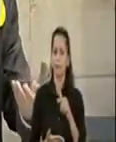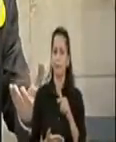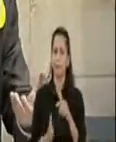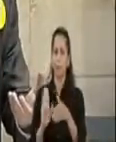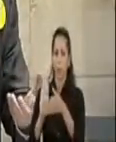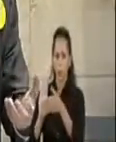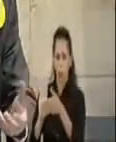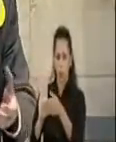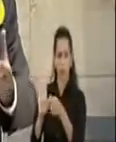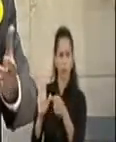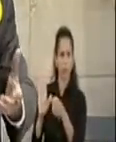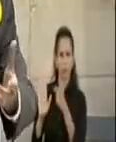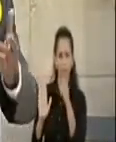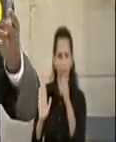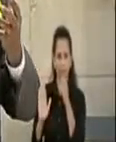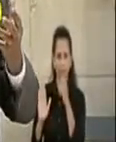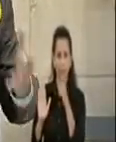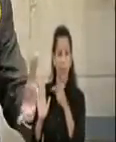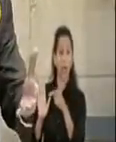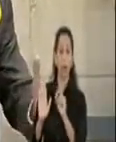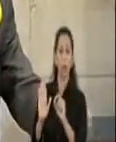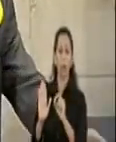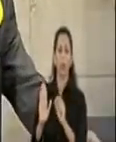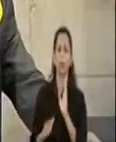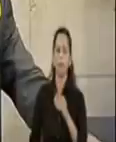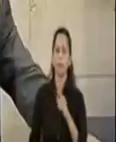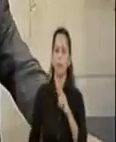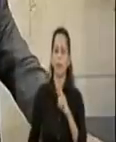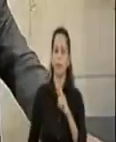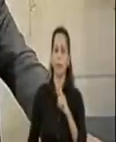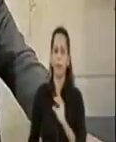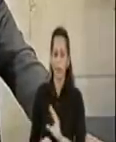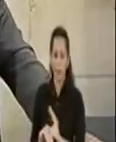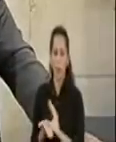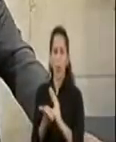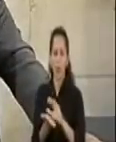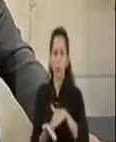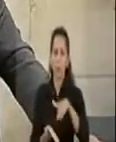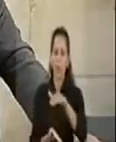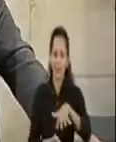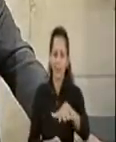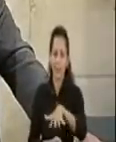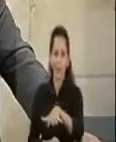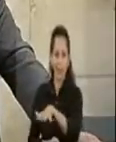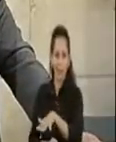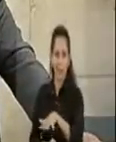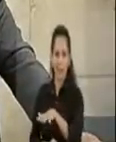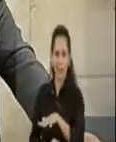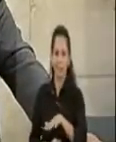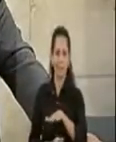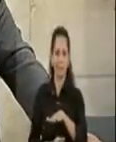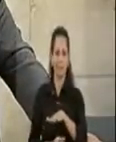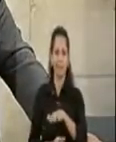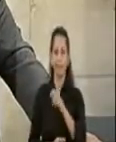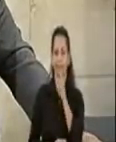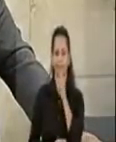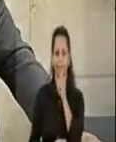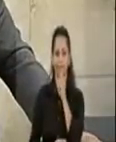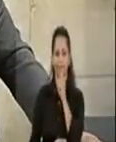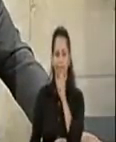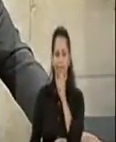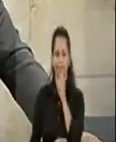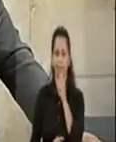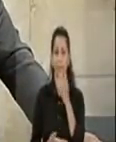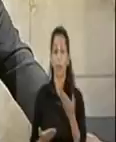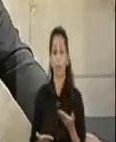mais recurso para as áreas fundamentais da administração, do orçamento, eles ainda não aconteceram.